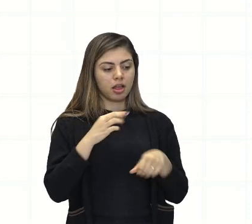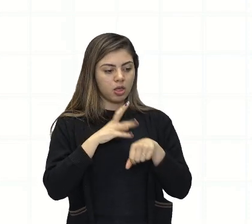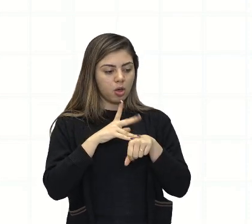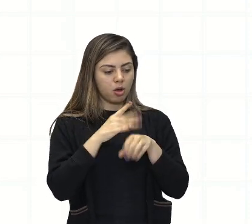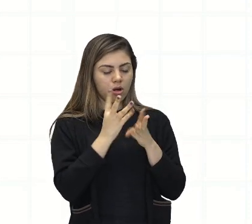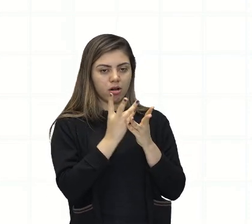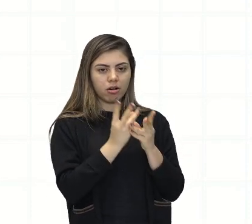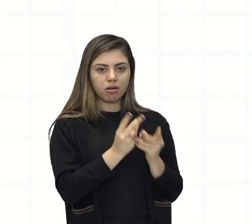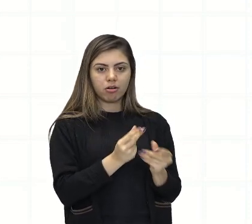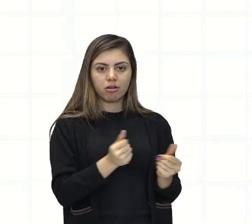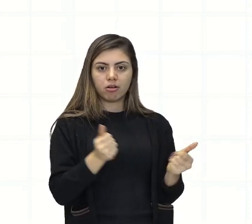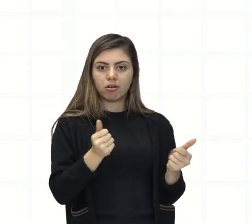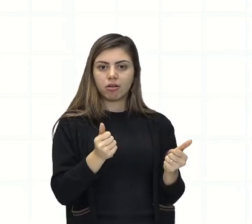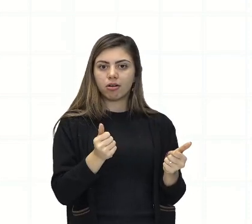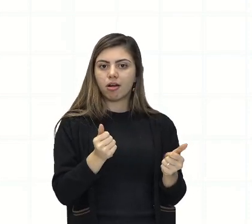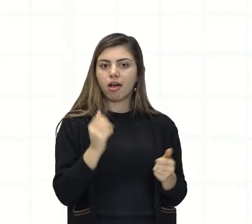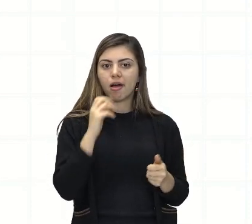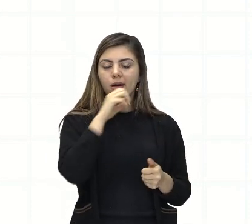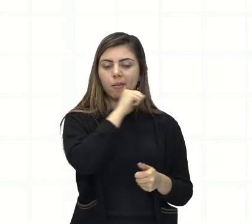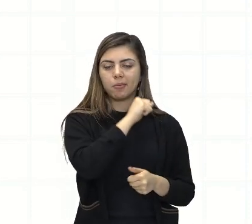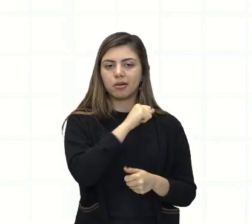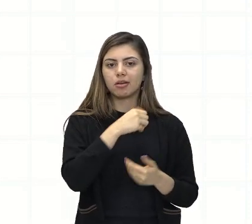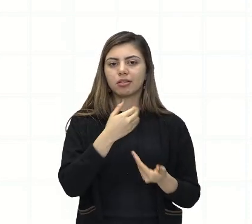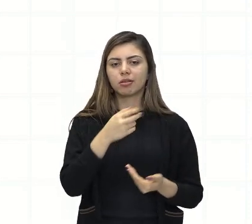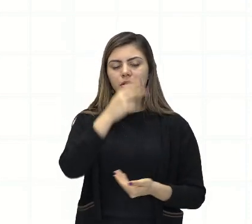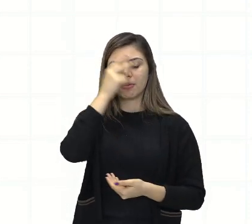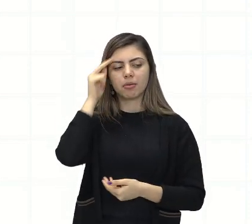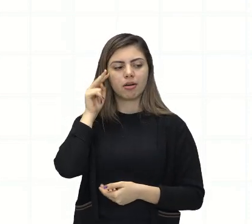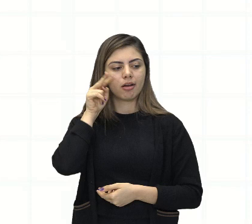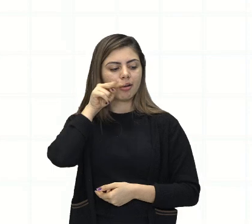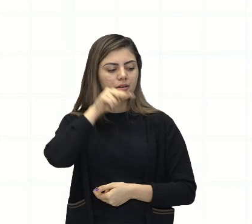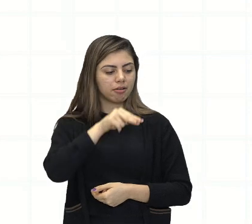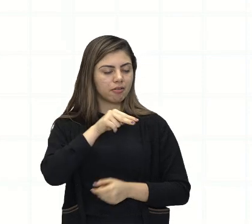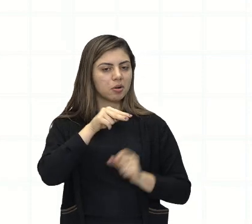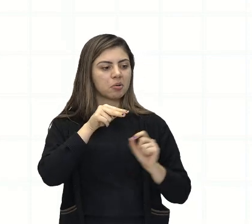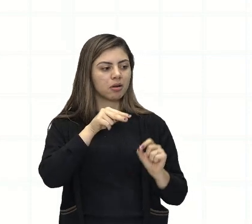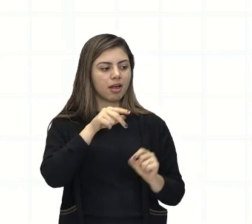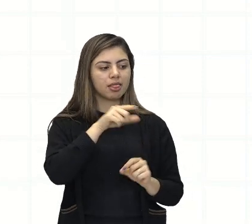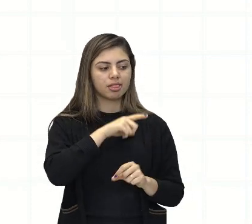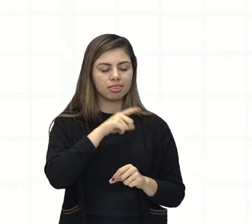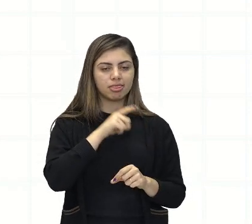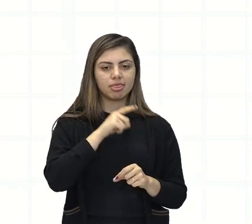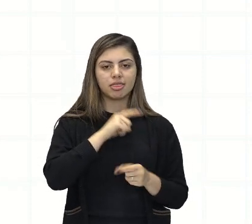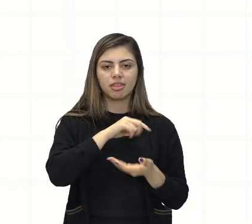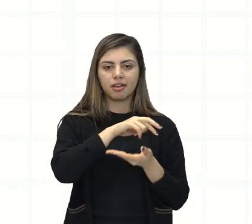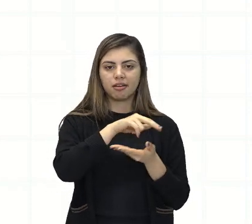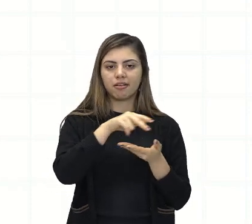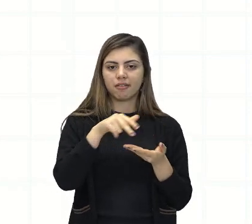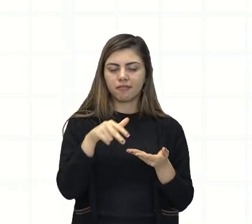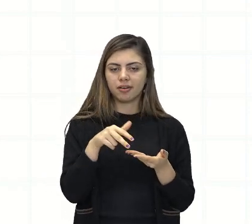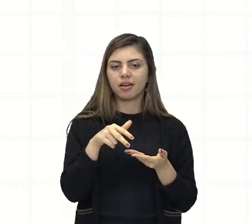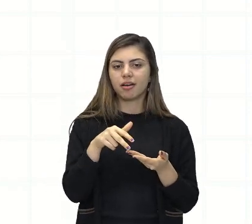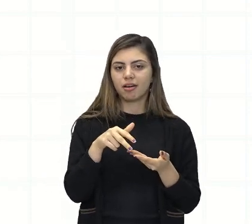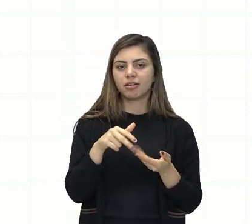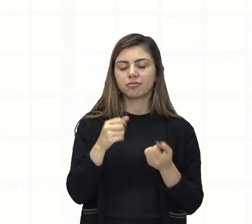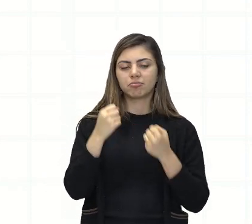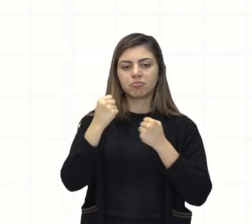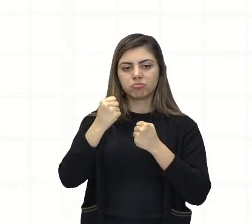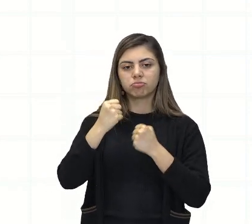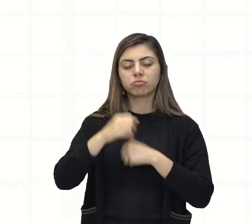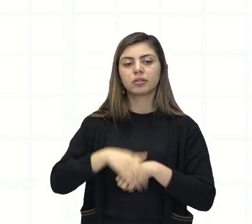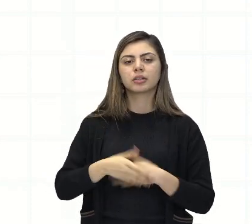então num minuto. Souberam que ela tinha também outros mortos. Então, como se dissesse, ela não precisa falar, ela